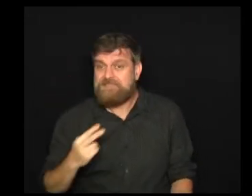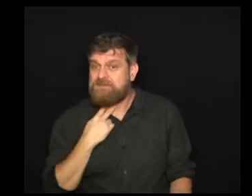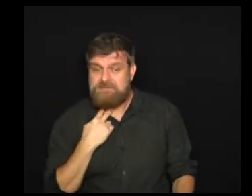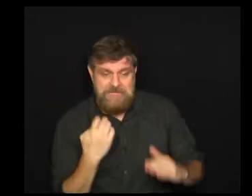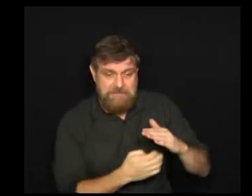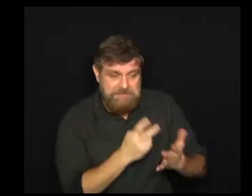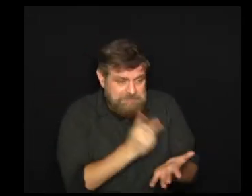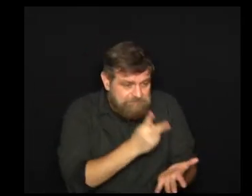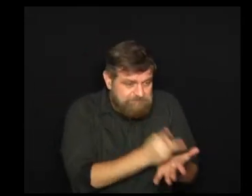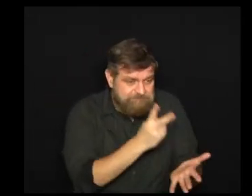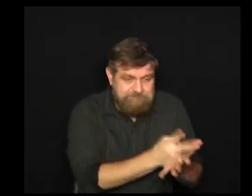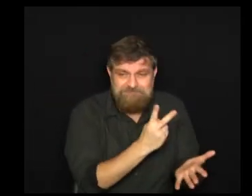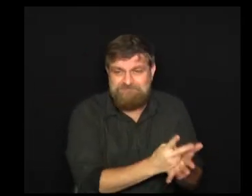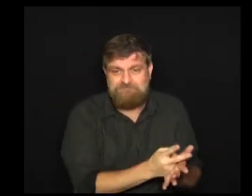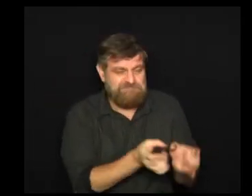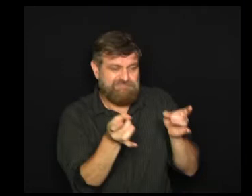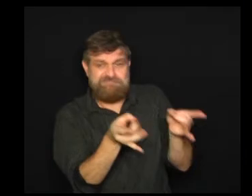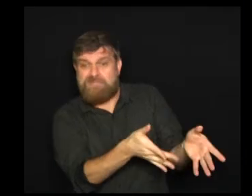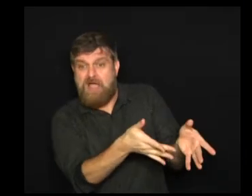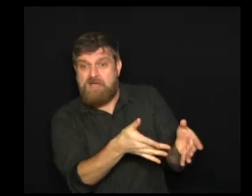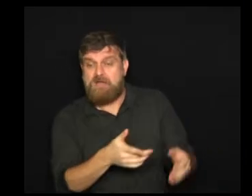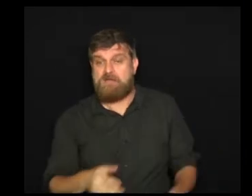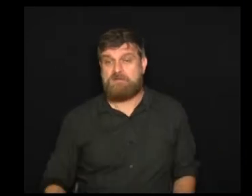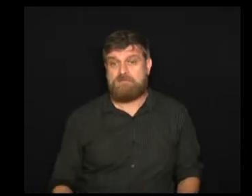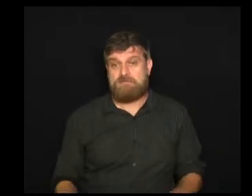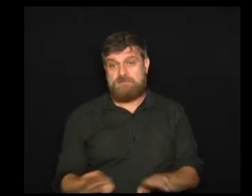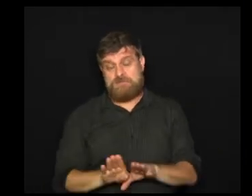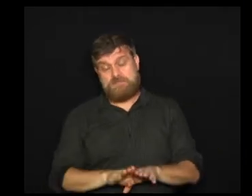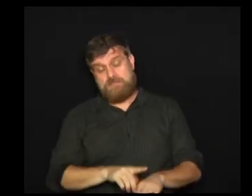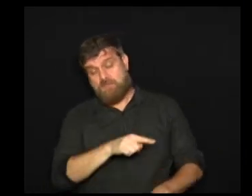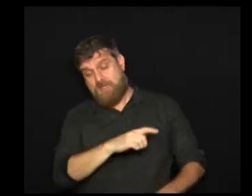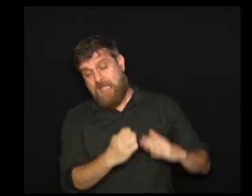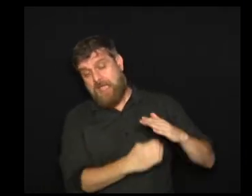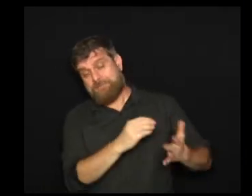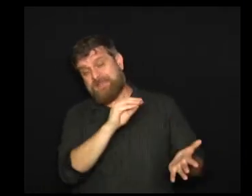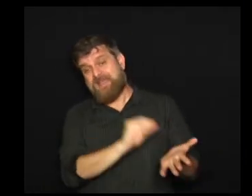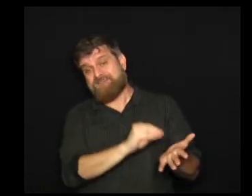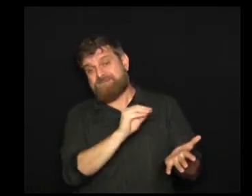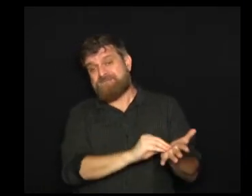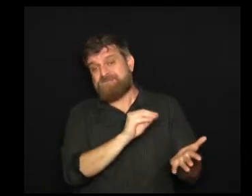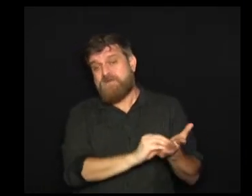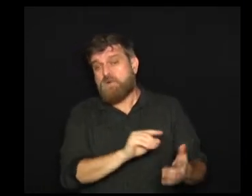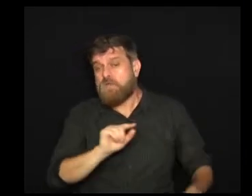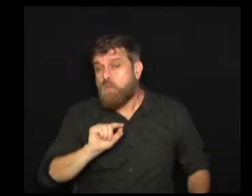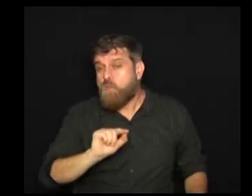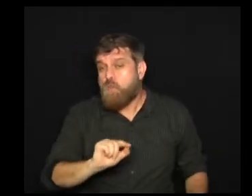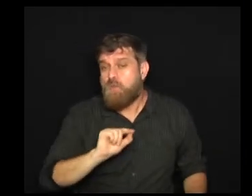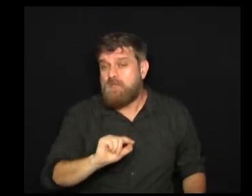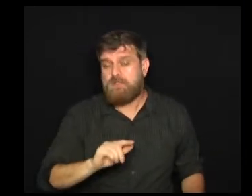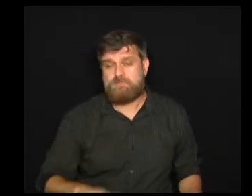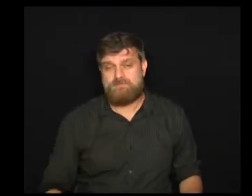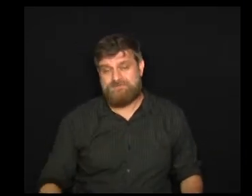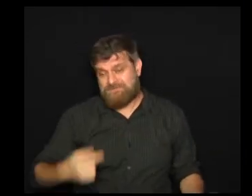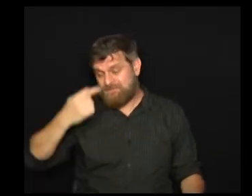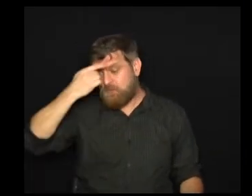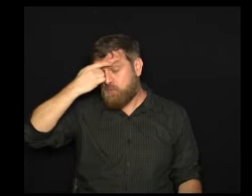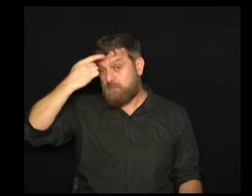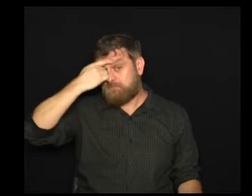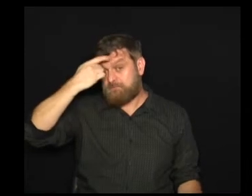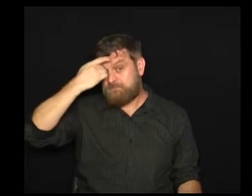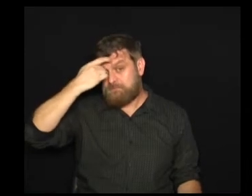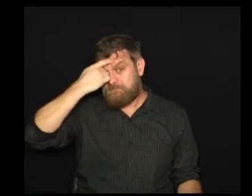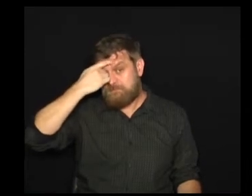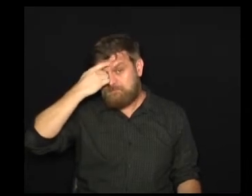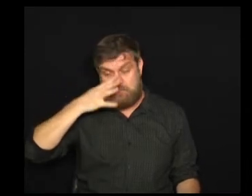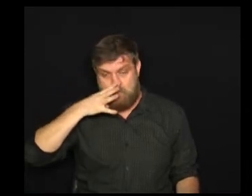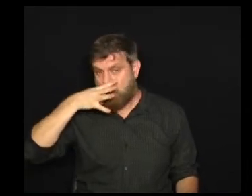empresa. Então, acho que falta um pouco da empresa das empresas terem um pouco mais de consciência. Não estou